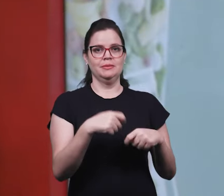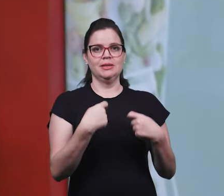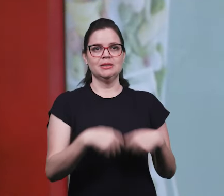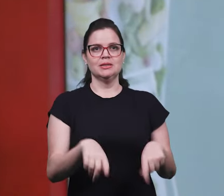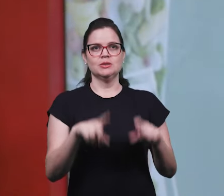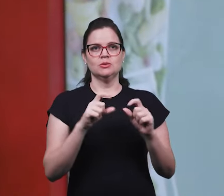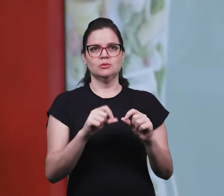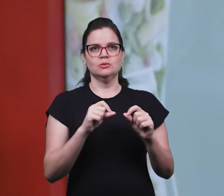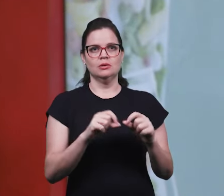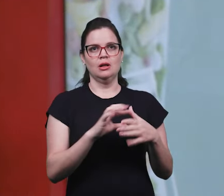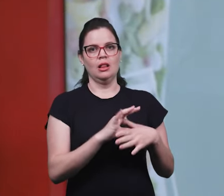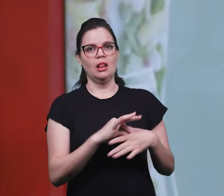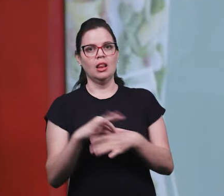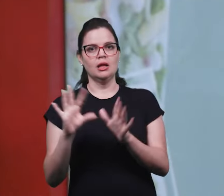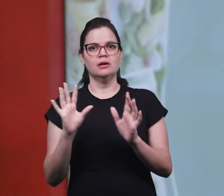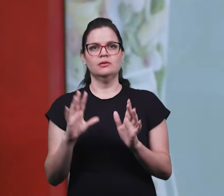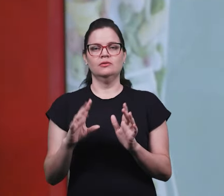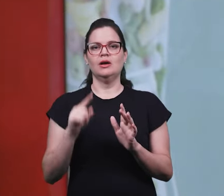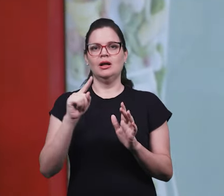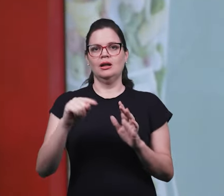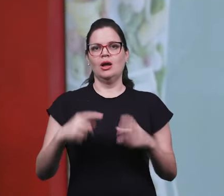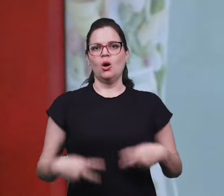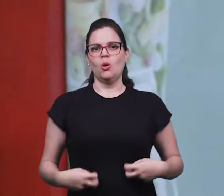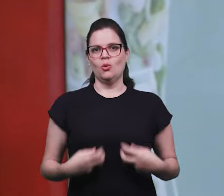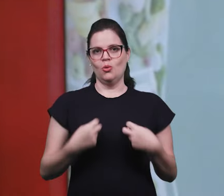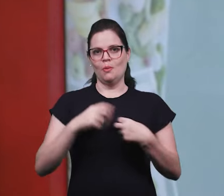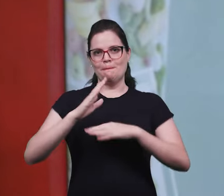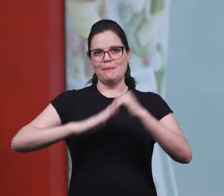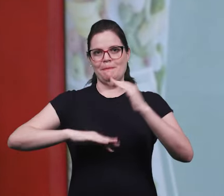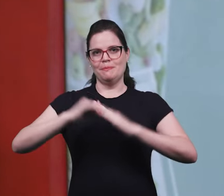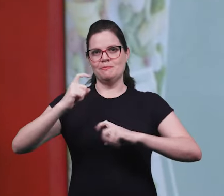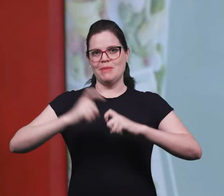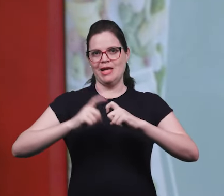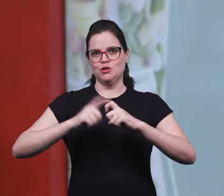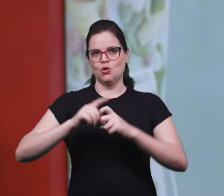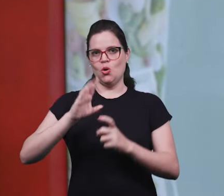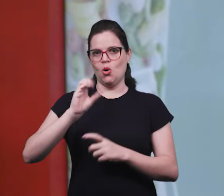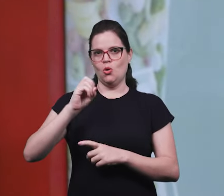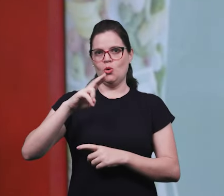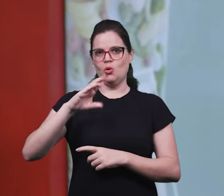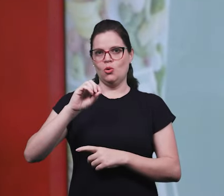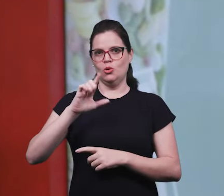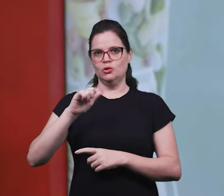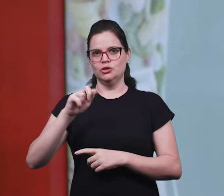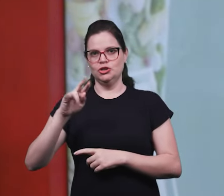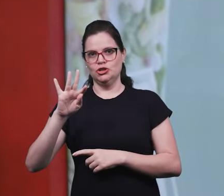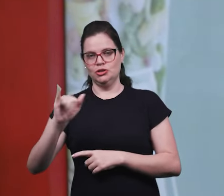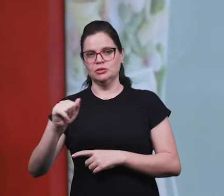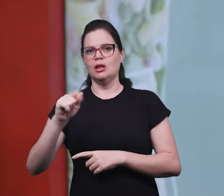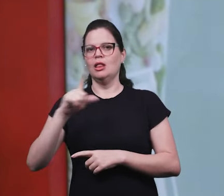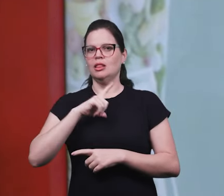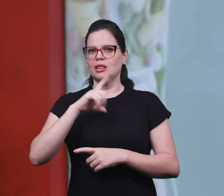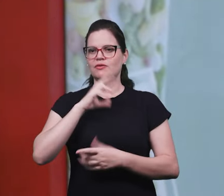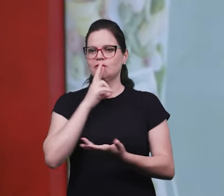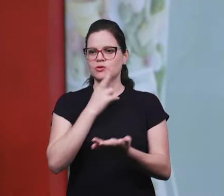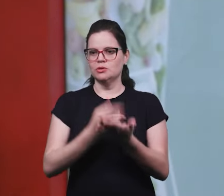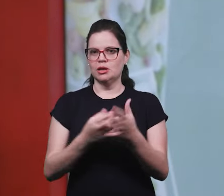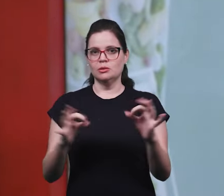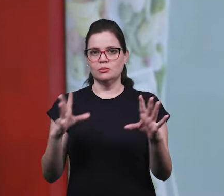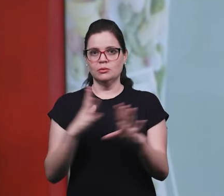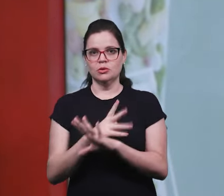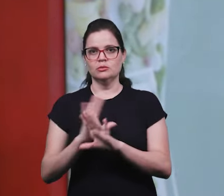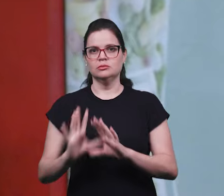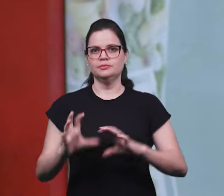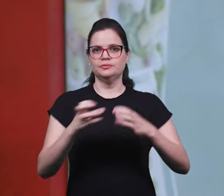imediatamente encaminhado quando chegar no oncologista T um diagnóstico já encaminhar para toda equipe multi e ao